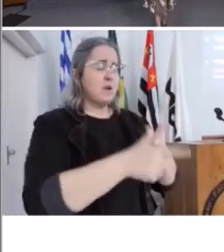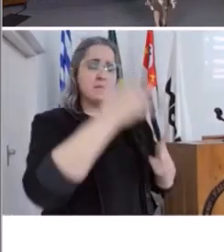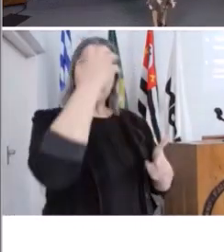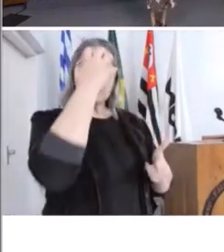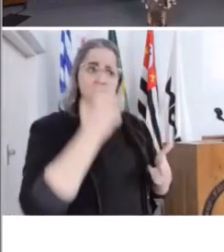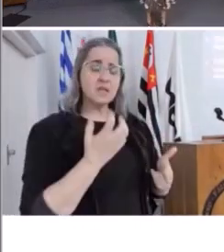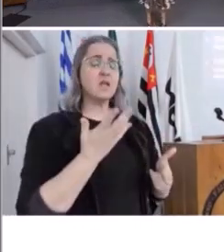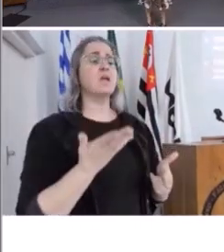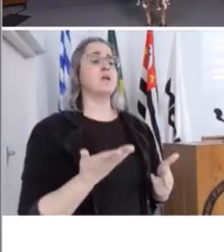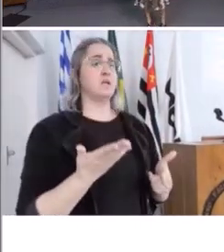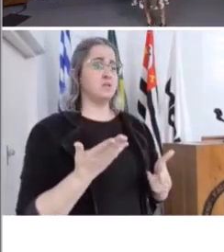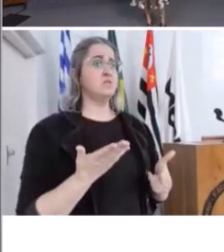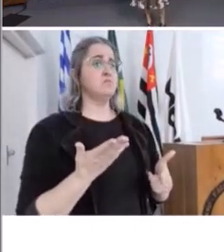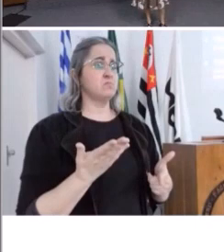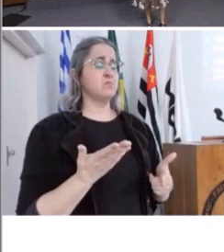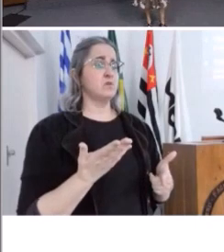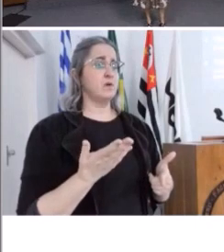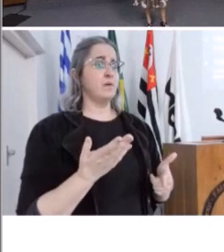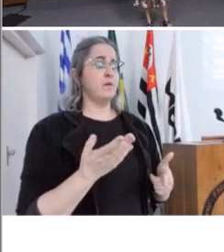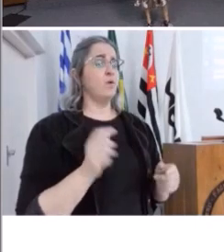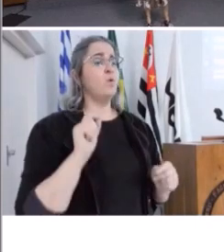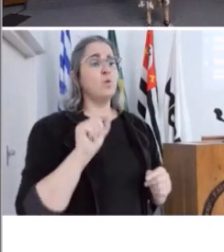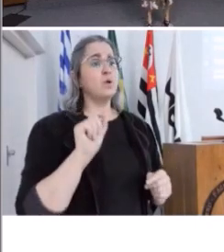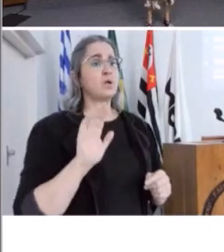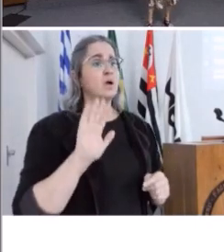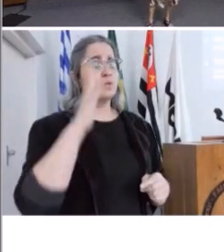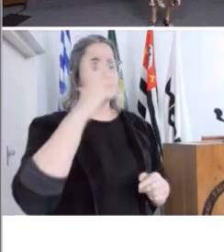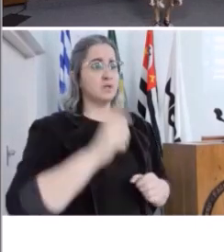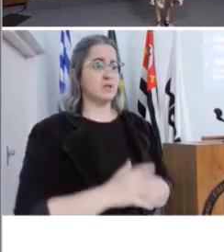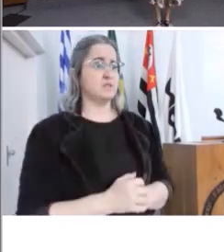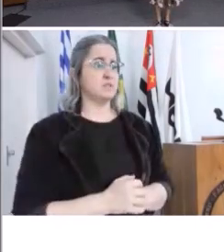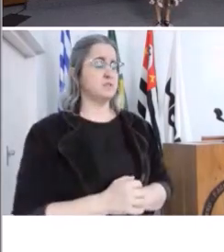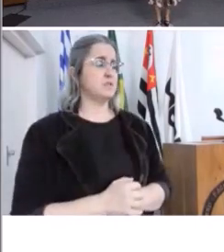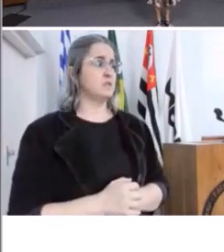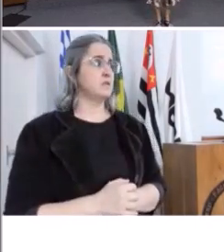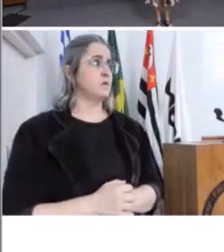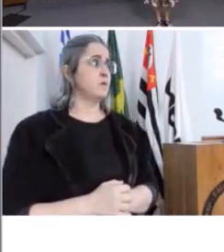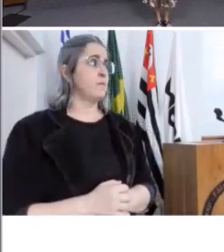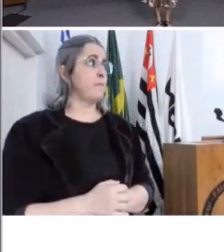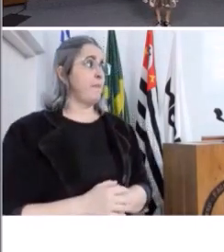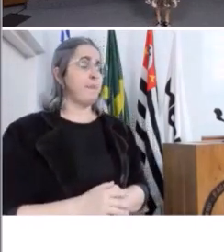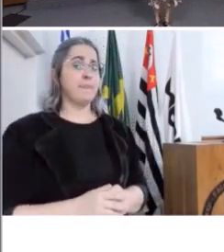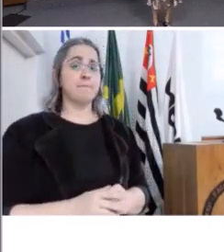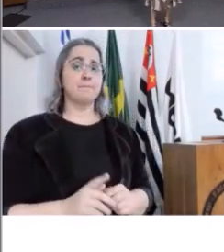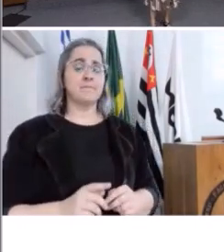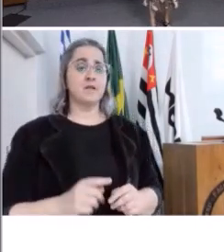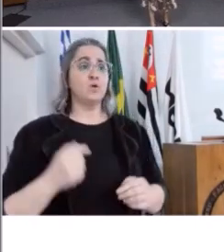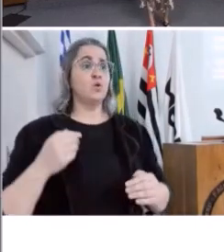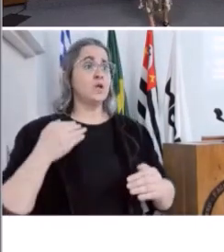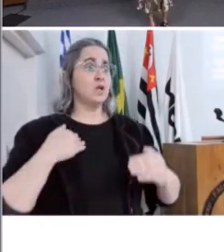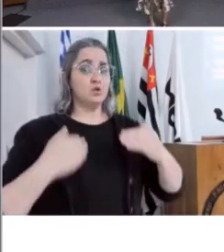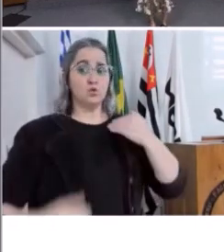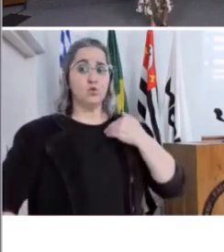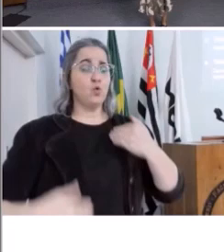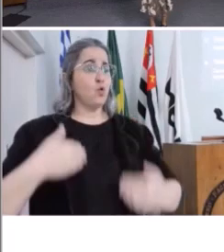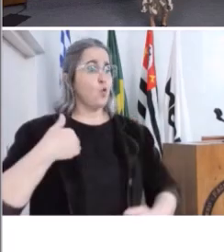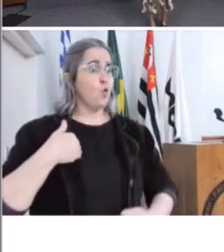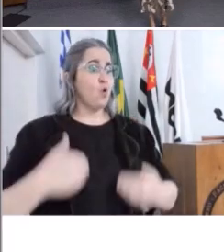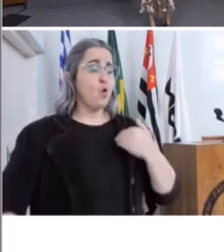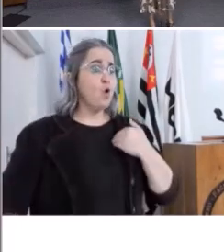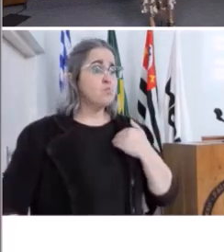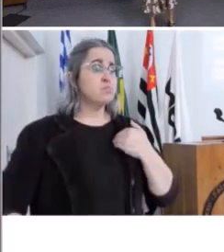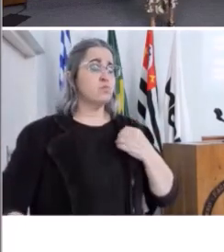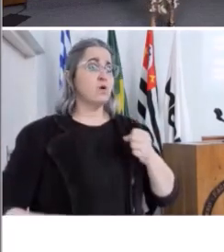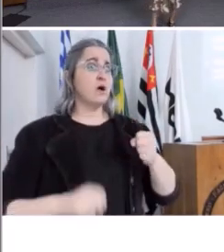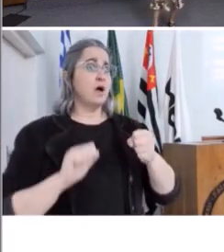você começa a mexer, o professor Muni pode falar melhor do que eu, você mexe na fisiologia celular.